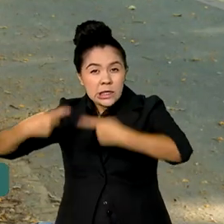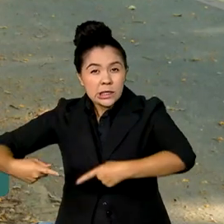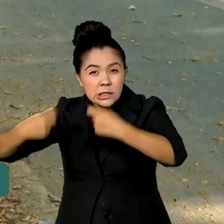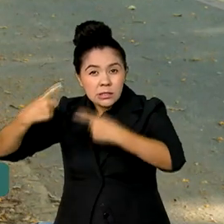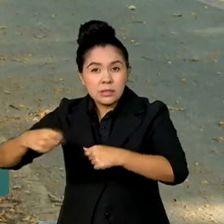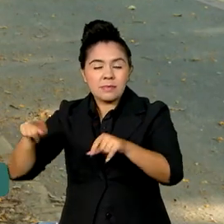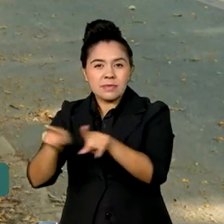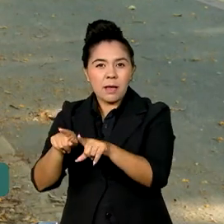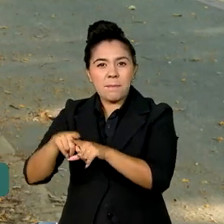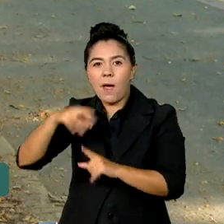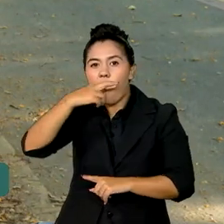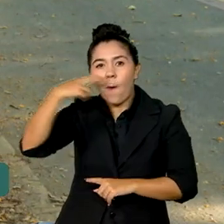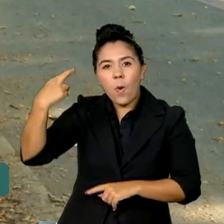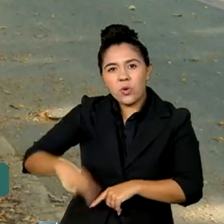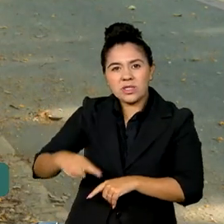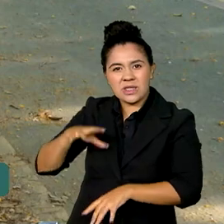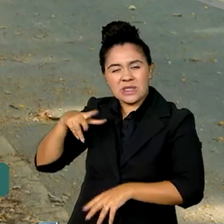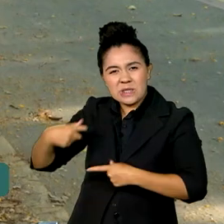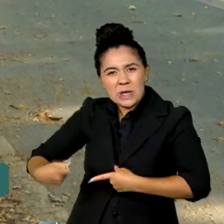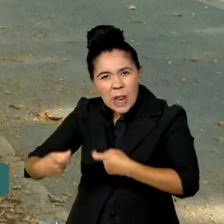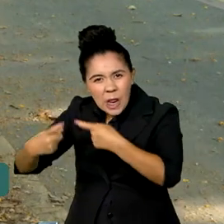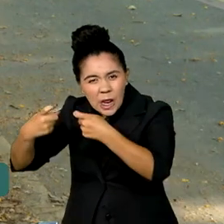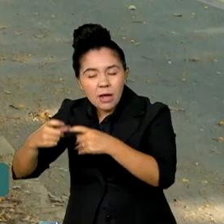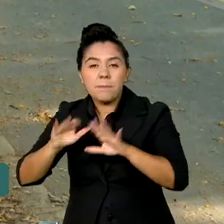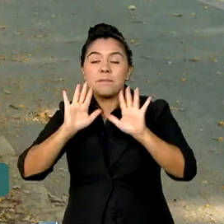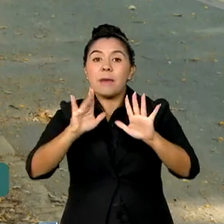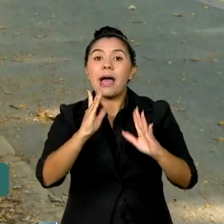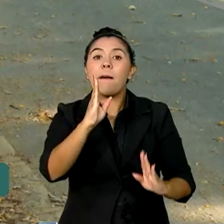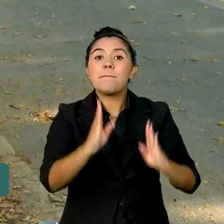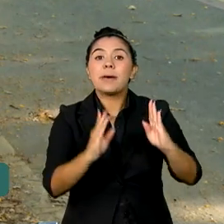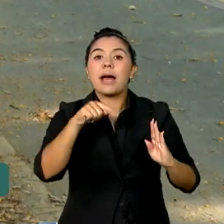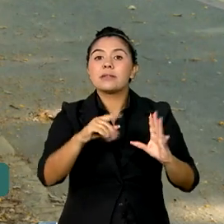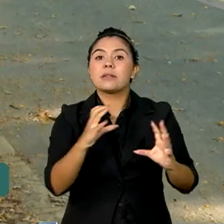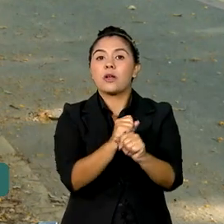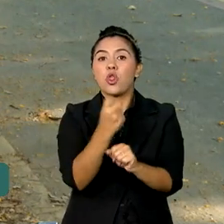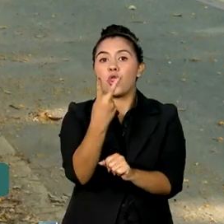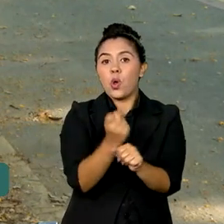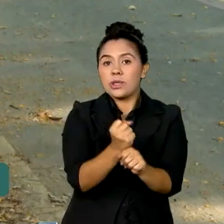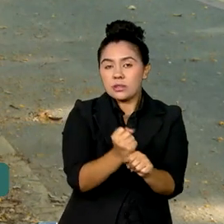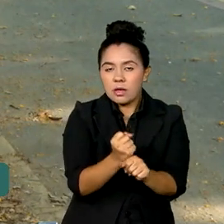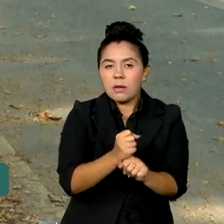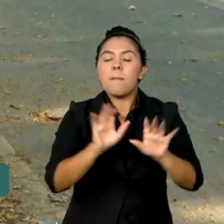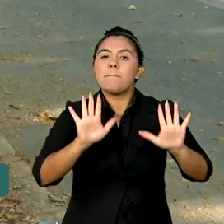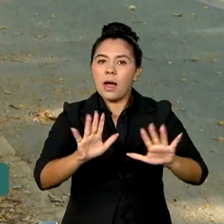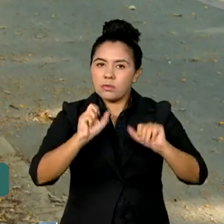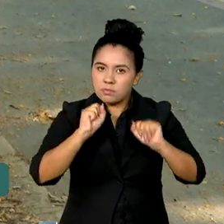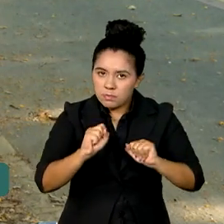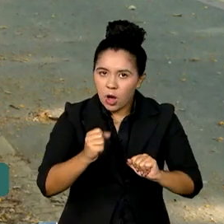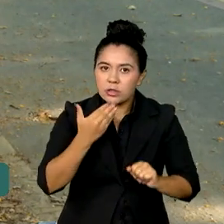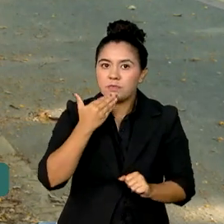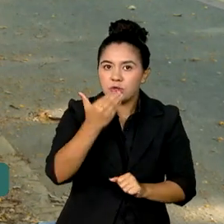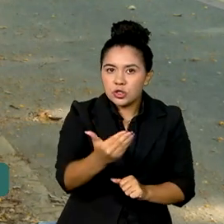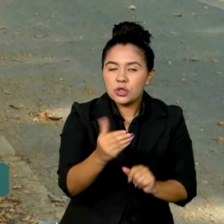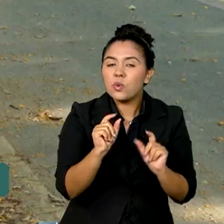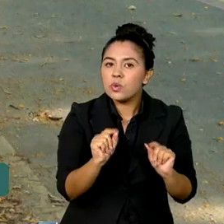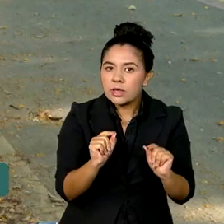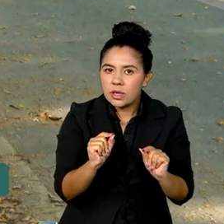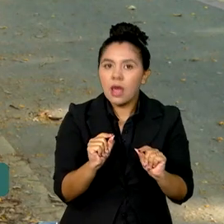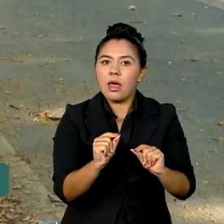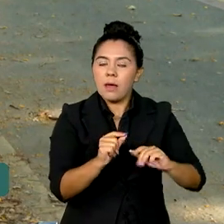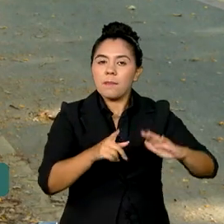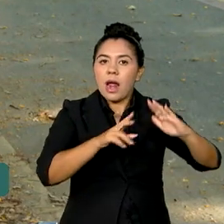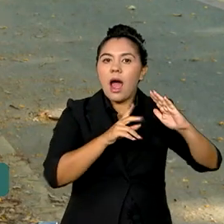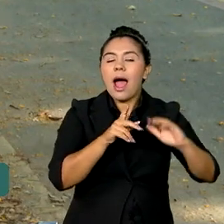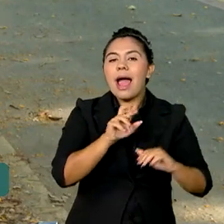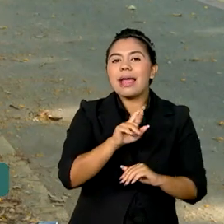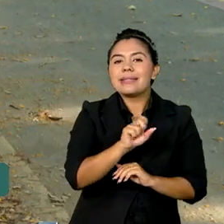invasão russa. A residência temporária terá prazo de 2 anos, mas podendo ser requerida como autorização para residência no Brasil